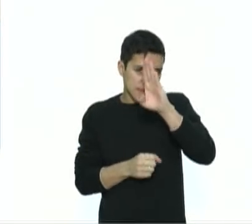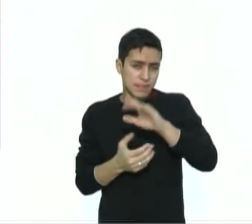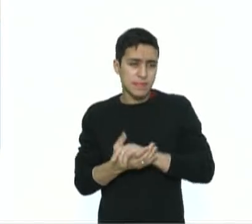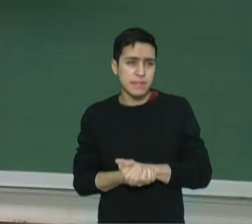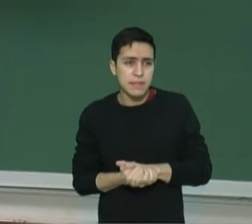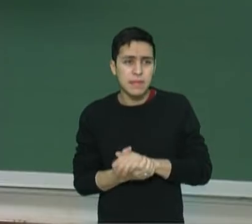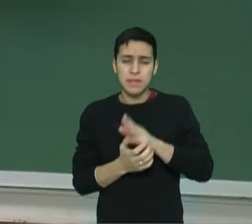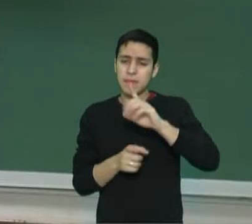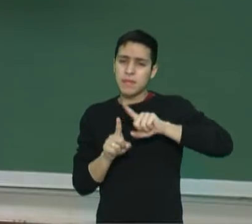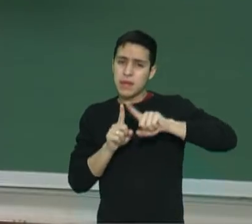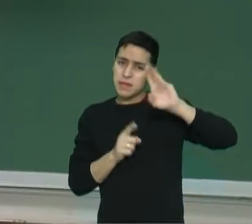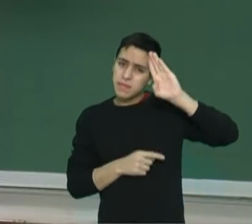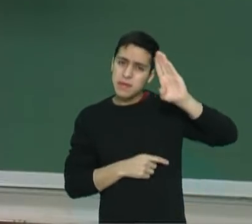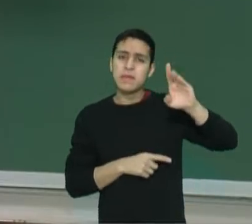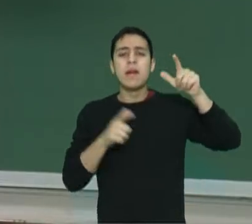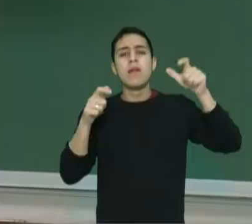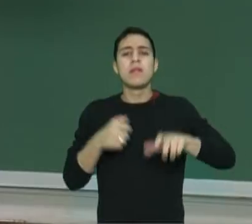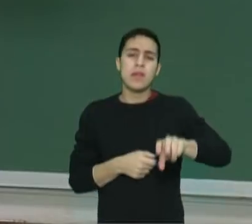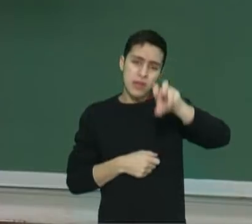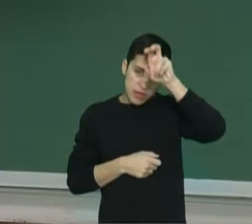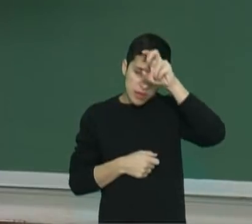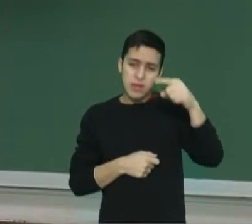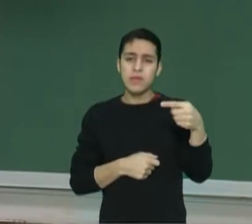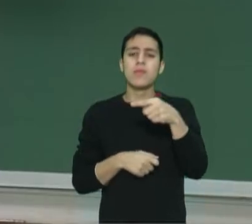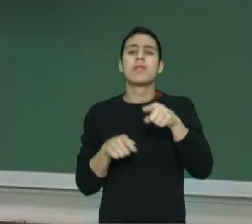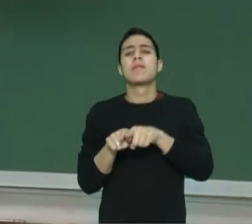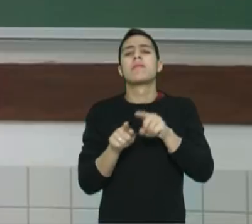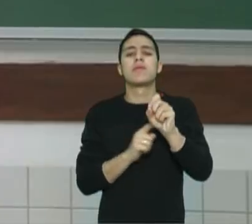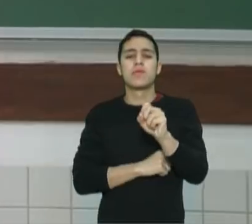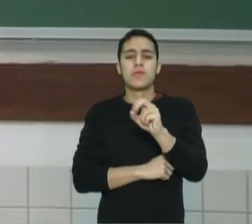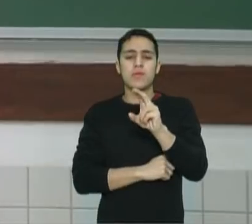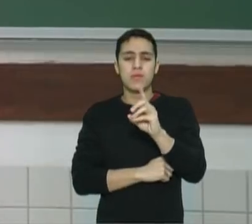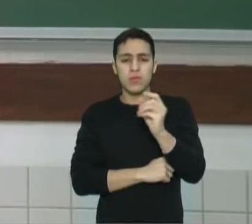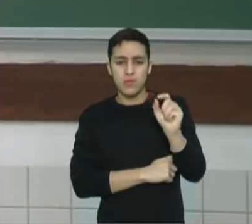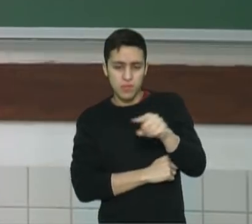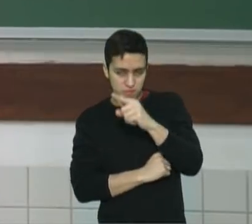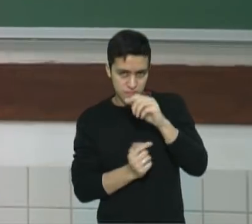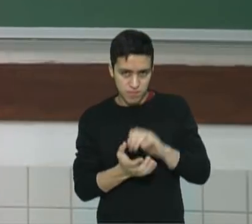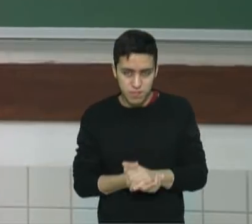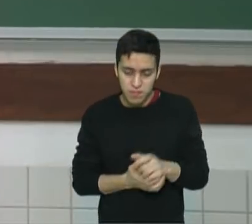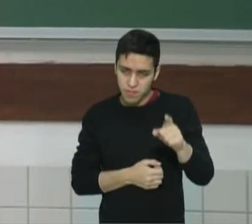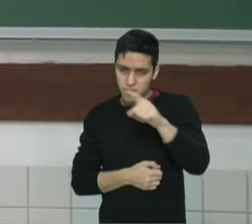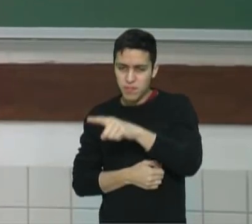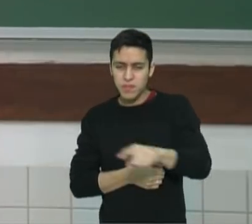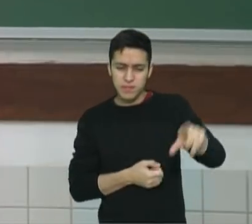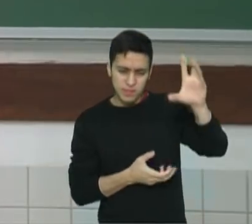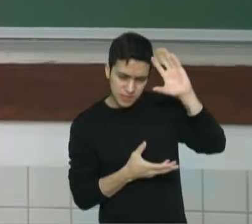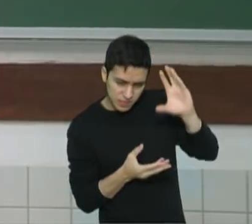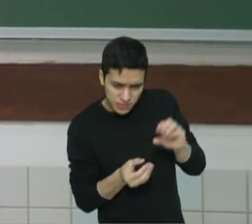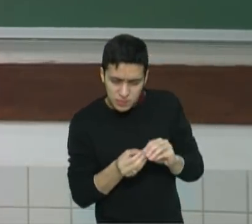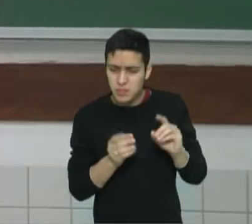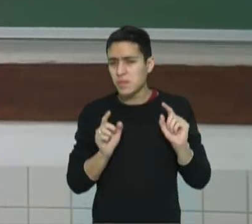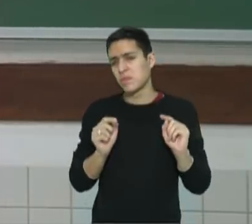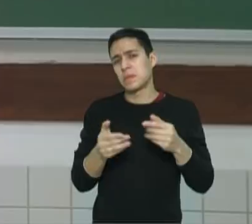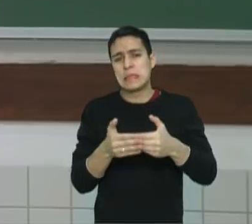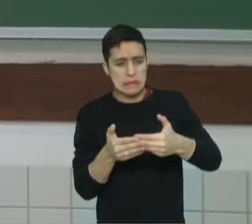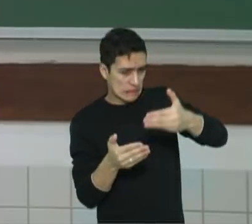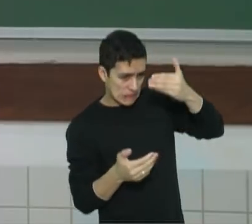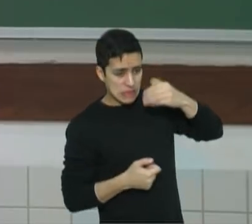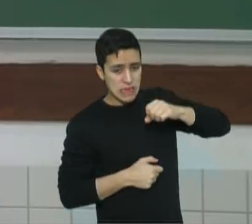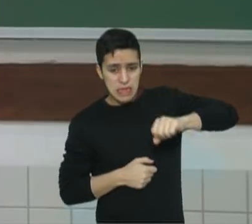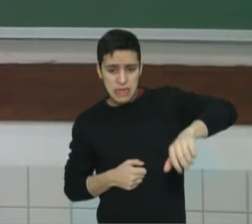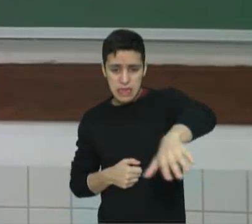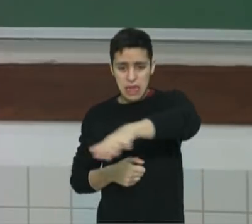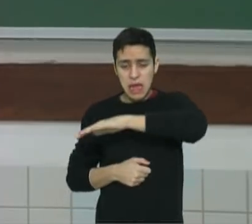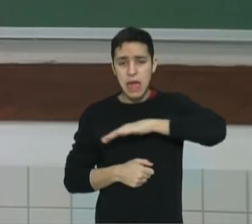principalmente Egito e Sudão. Então, só para vocês terem uma noção do que era uma área